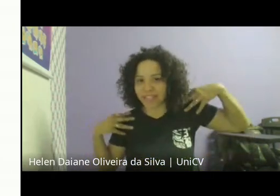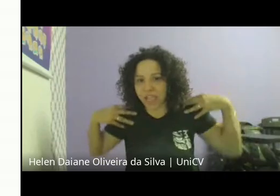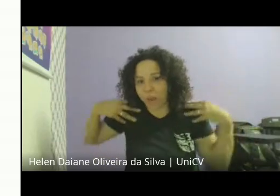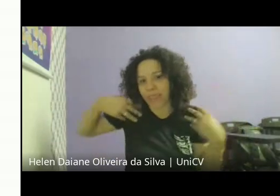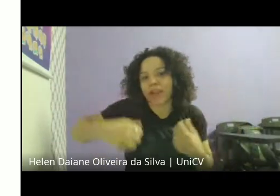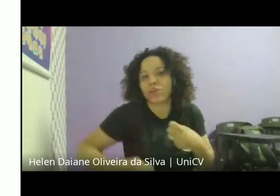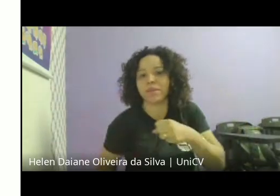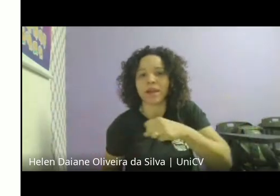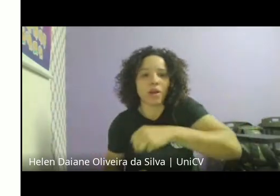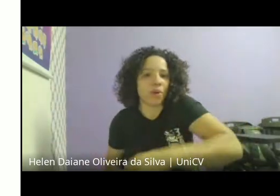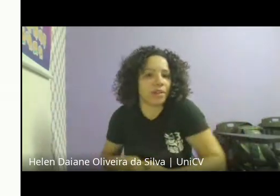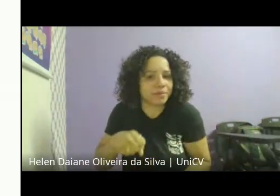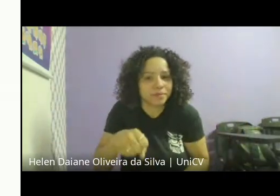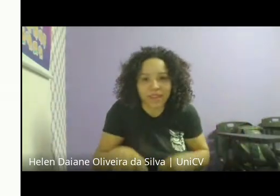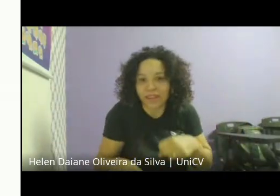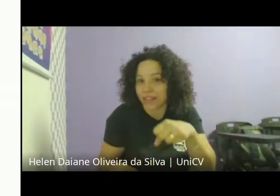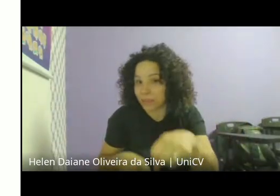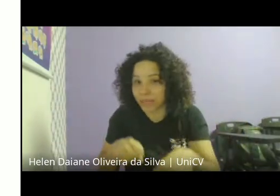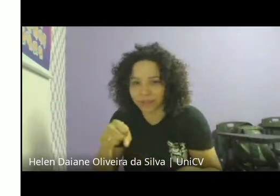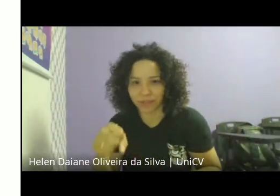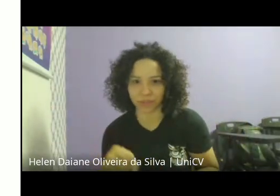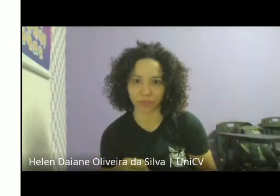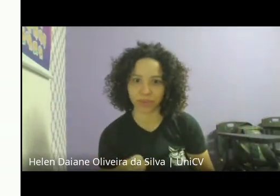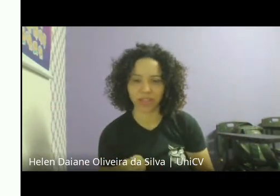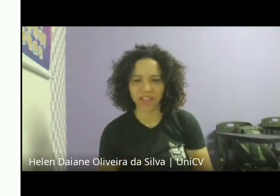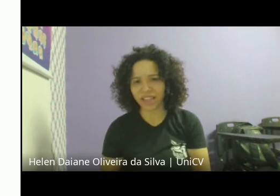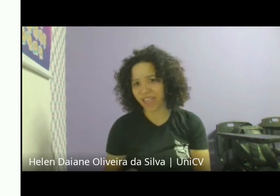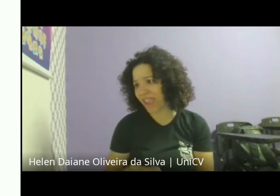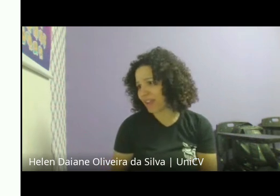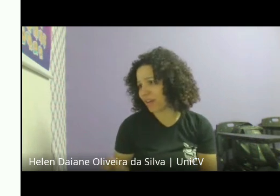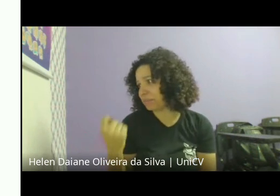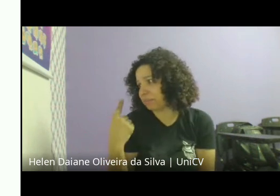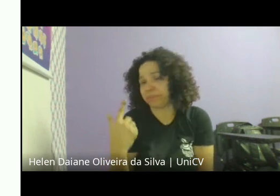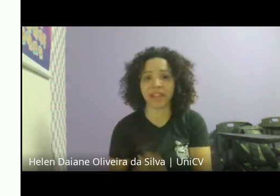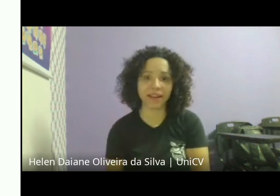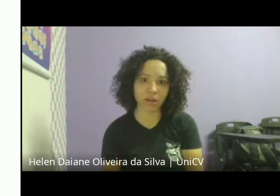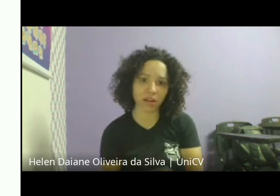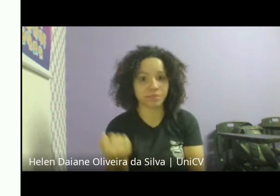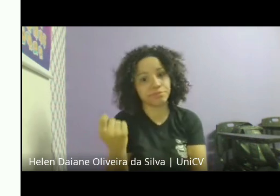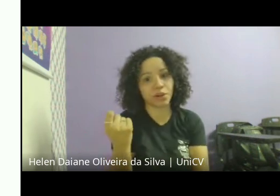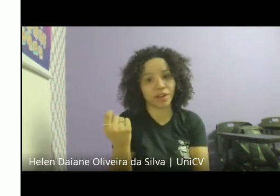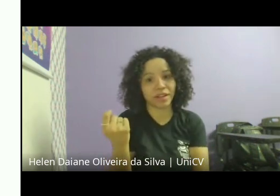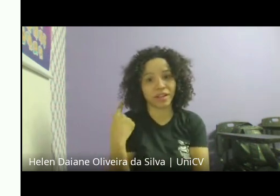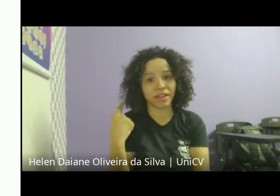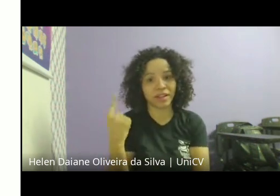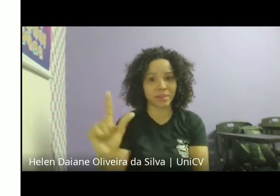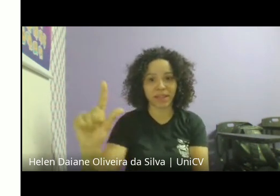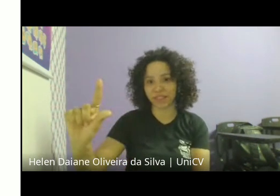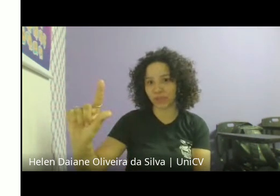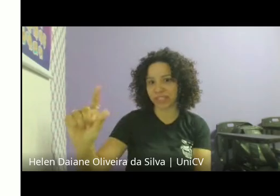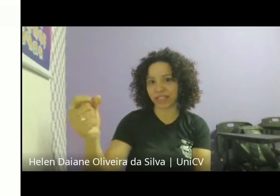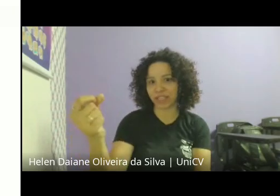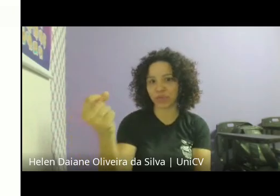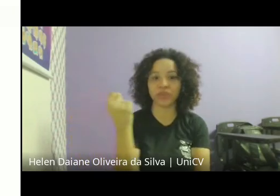ó. Esse daqui é o andar do animal, ó, espreitando. E ele, ó, nem ligou, ó. Você